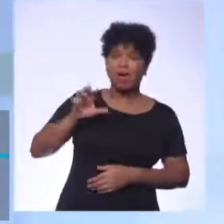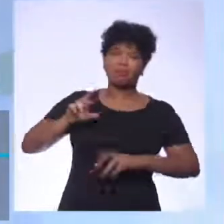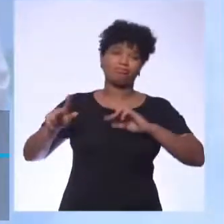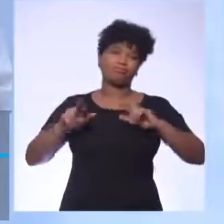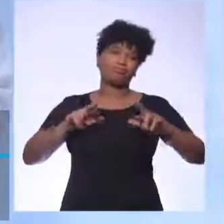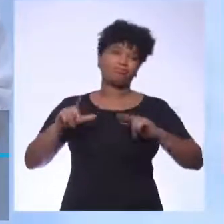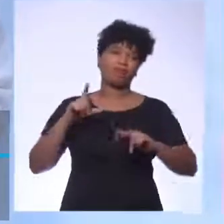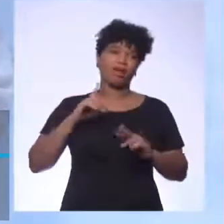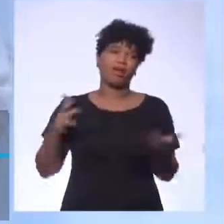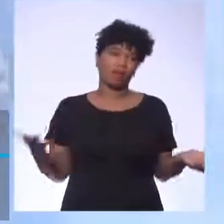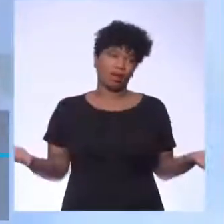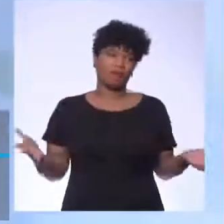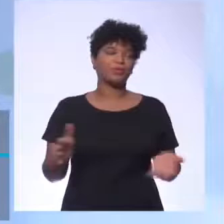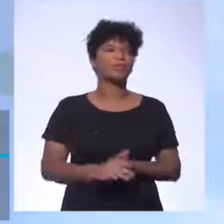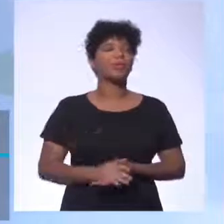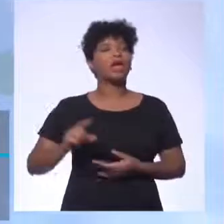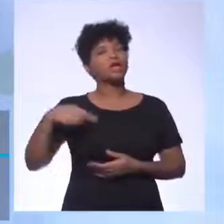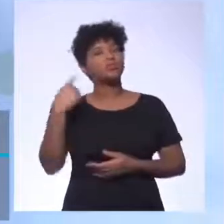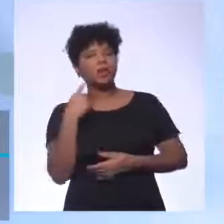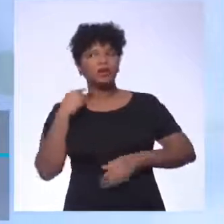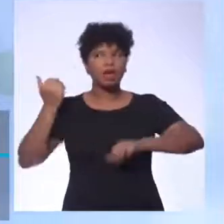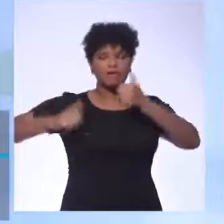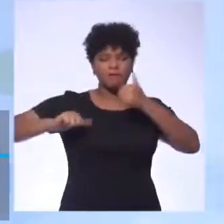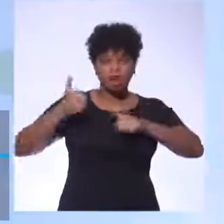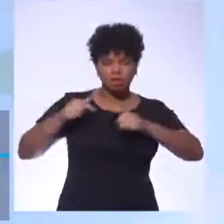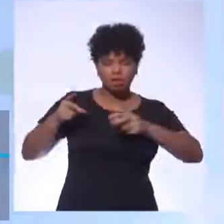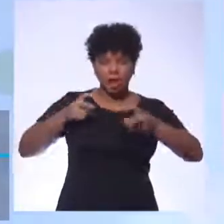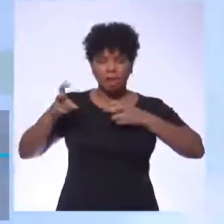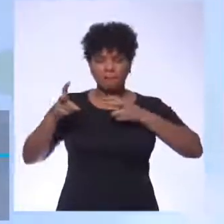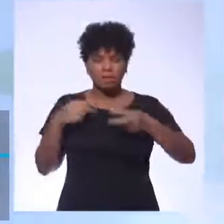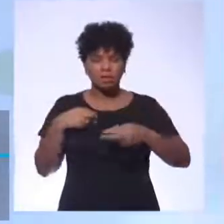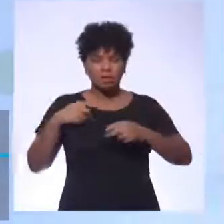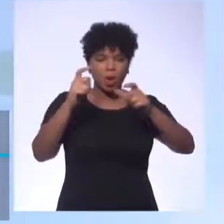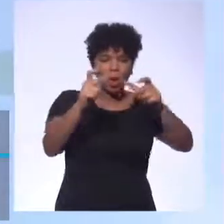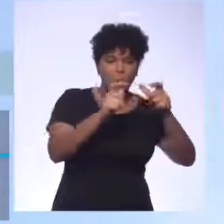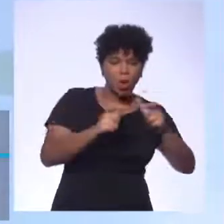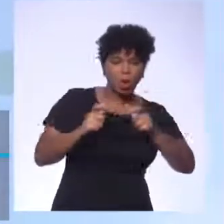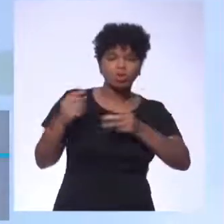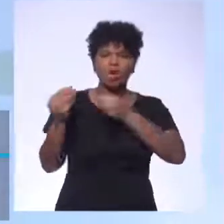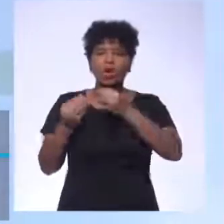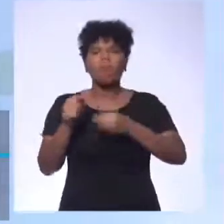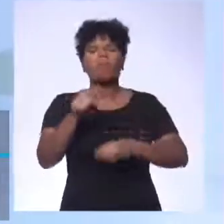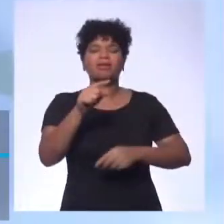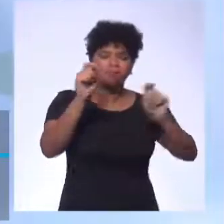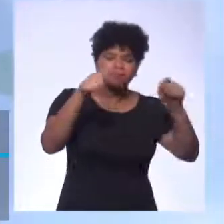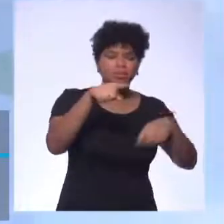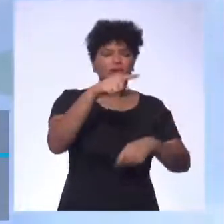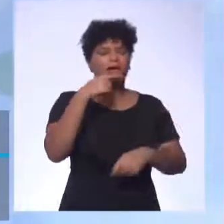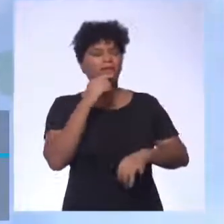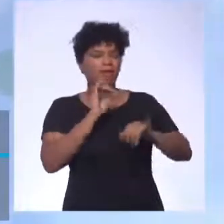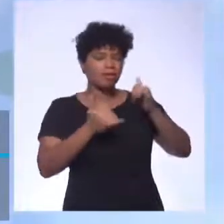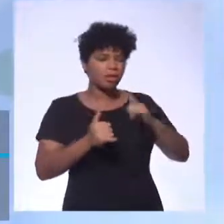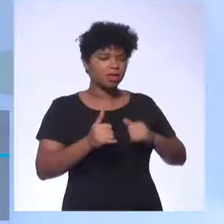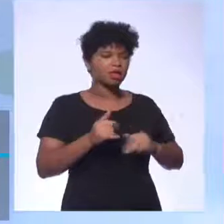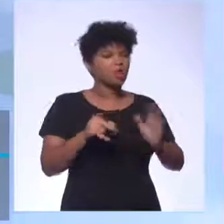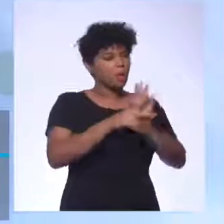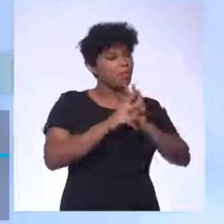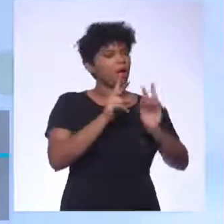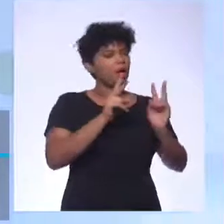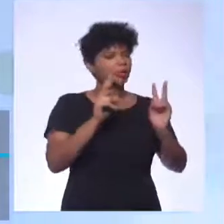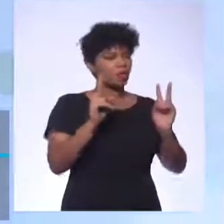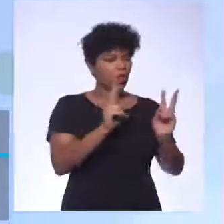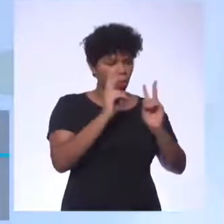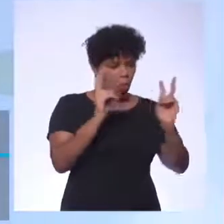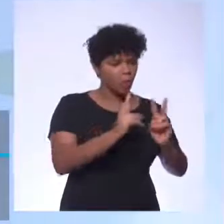Bom, e aí a gente tem que analisar toda a dinâmica ali da localidade para ver, pô, aqui vale a pena colocar energia eólica porque é